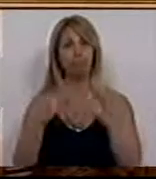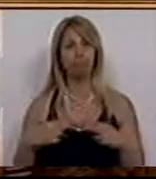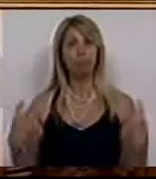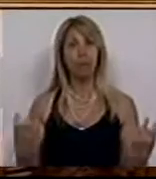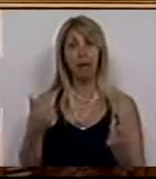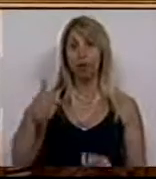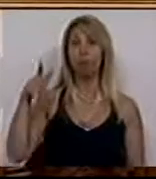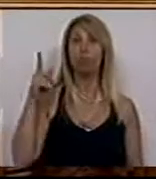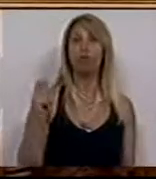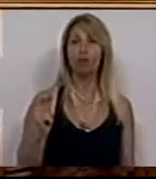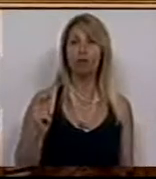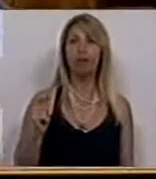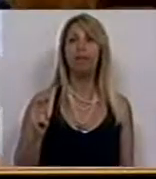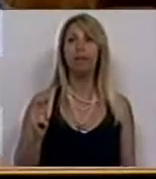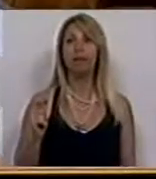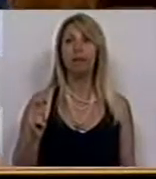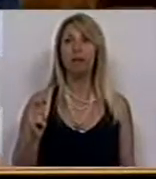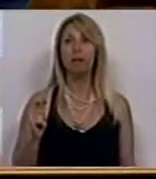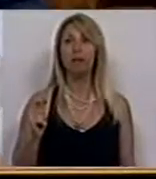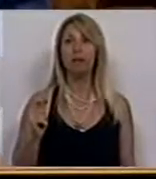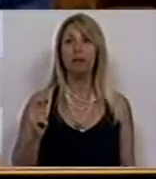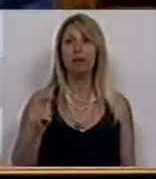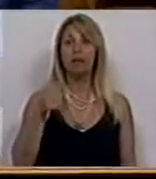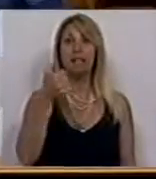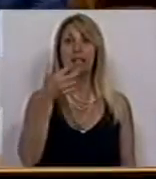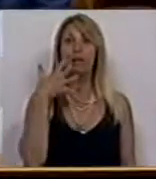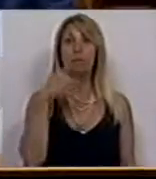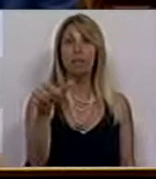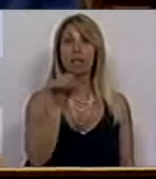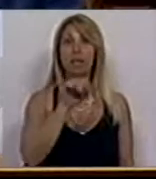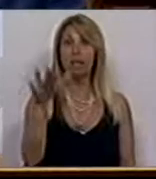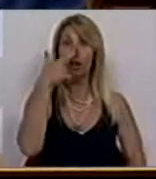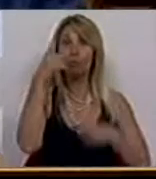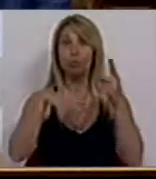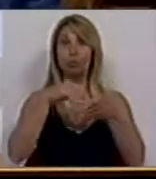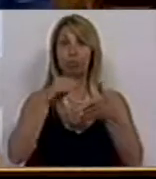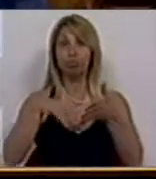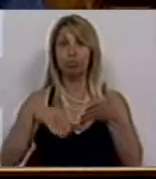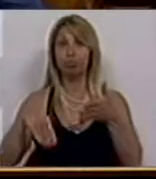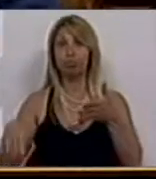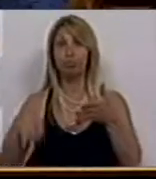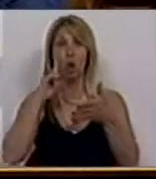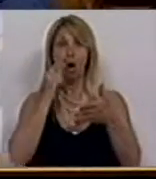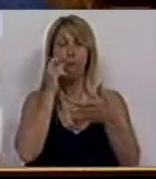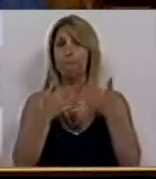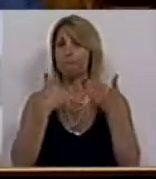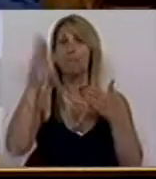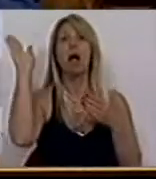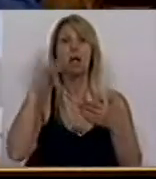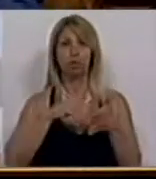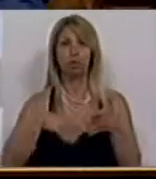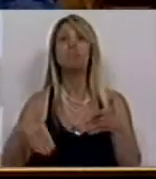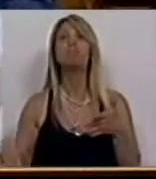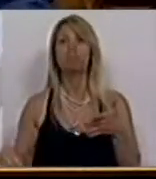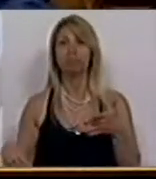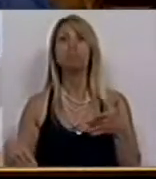do Bloco de Esquerda aos mais de 5.500 peticionários e peticionárias que